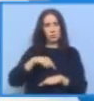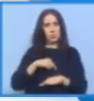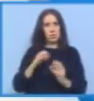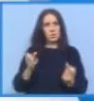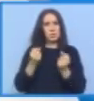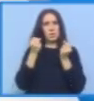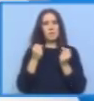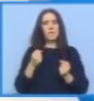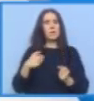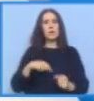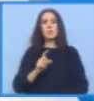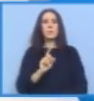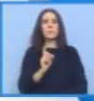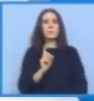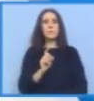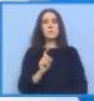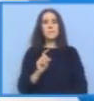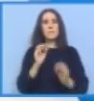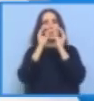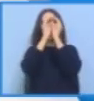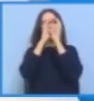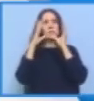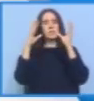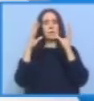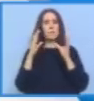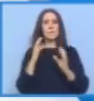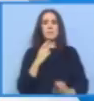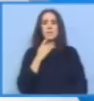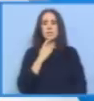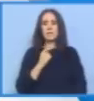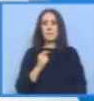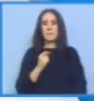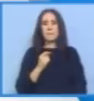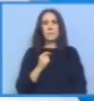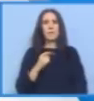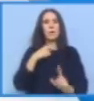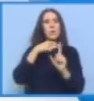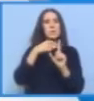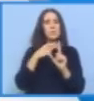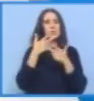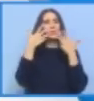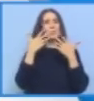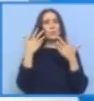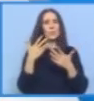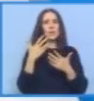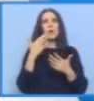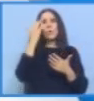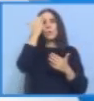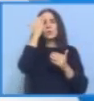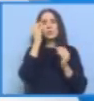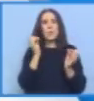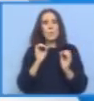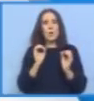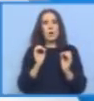podemos entrar aqui numa visão, como é que eu ia dizer, de um otimismo inconsciente